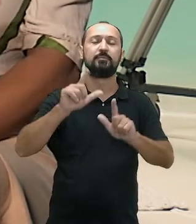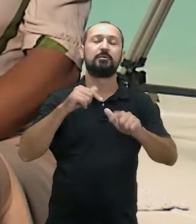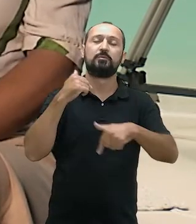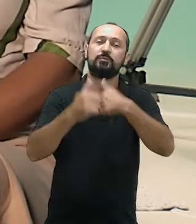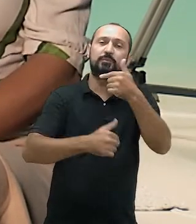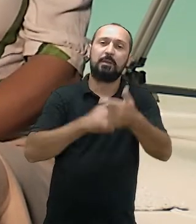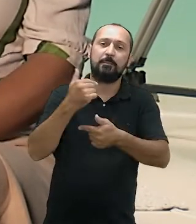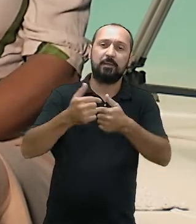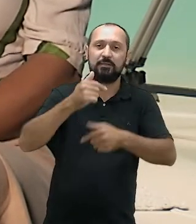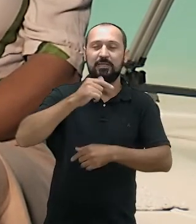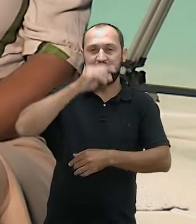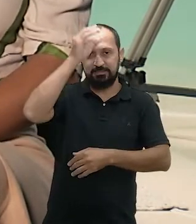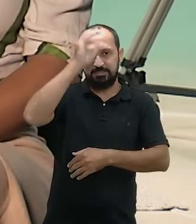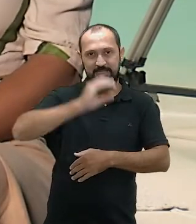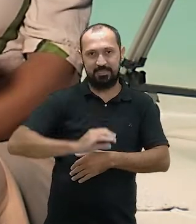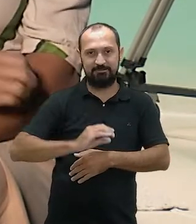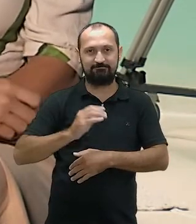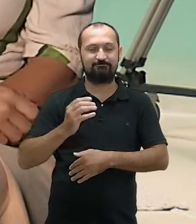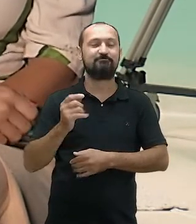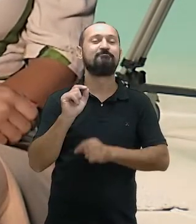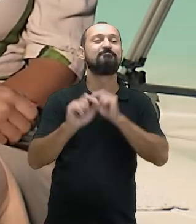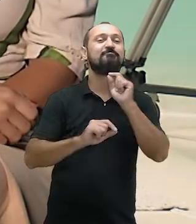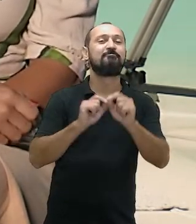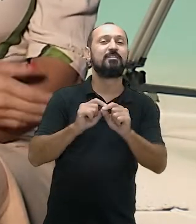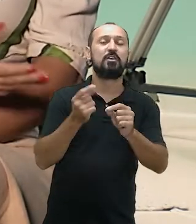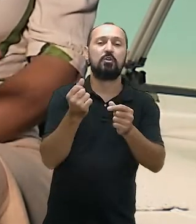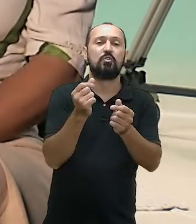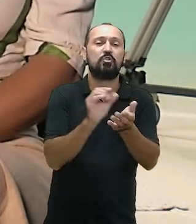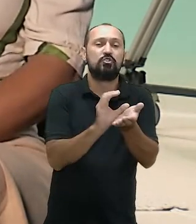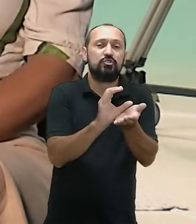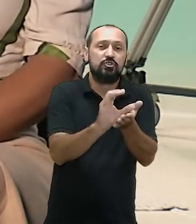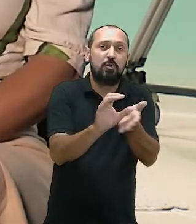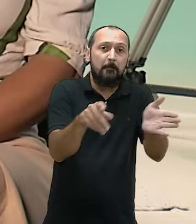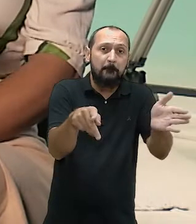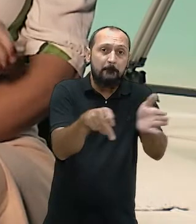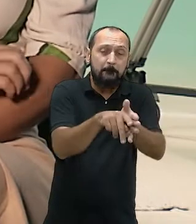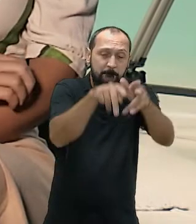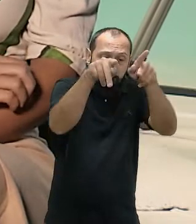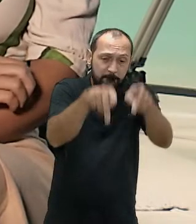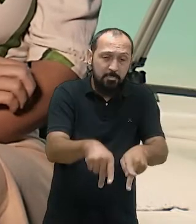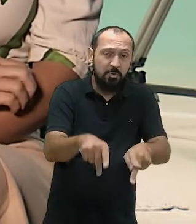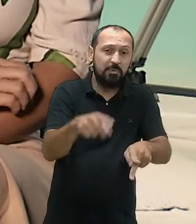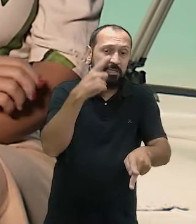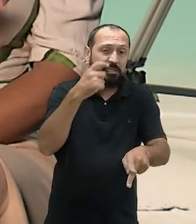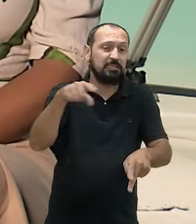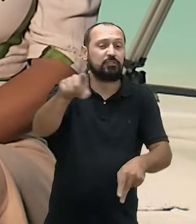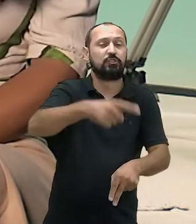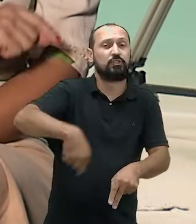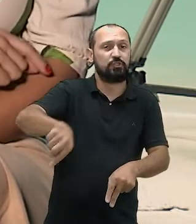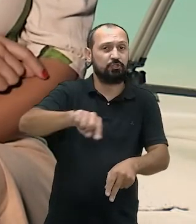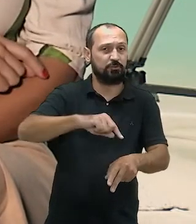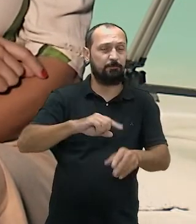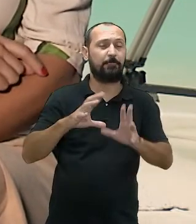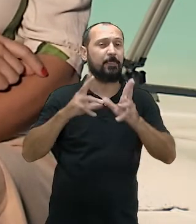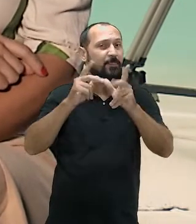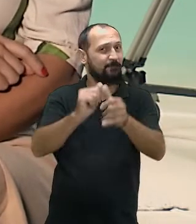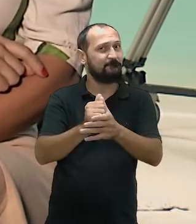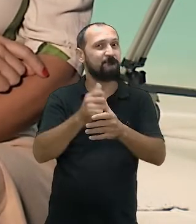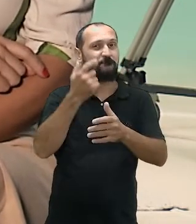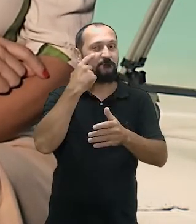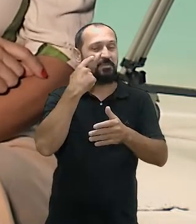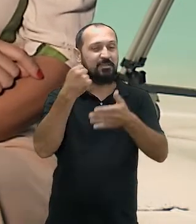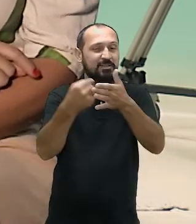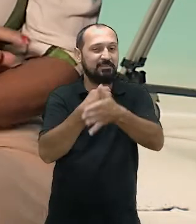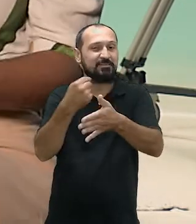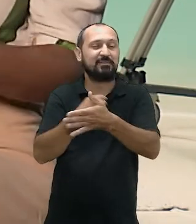para o exercício da cidadania, uma vez que os recursos públicos é de interesse de todos. E já vamos para as perguntas